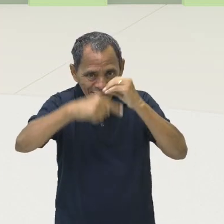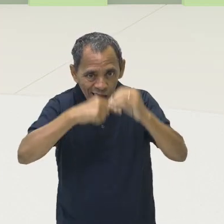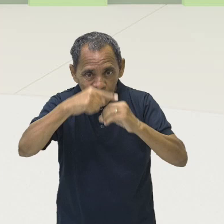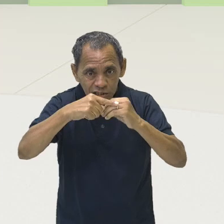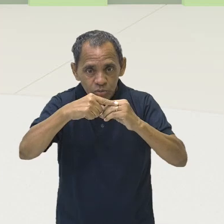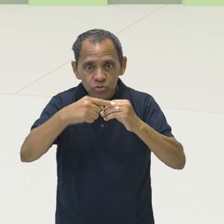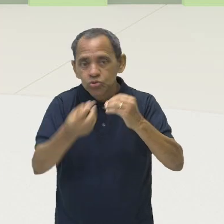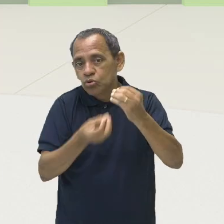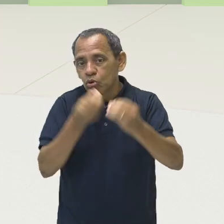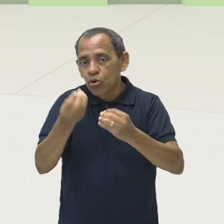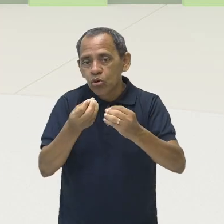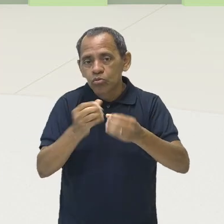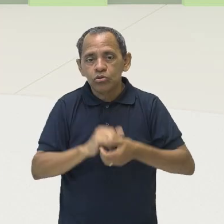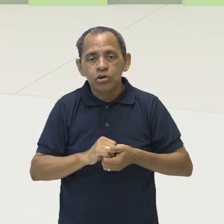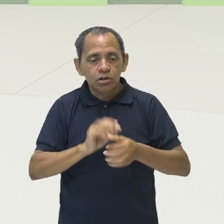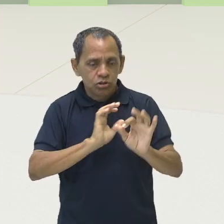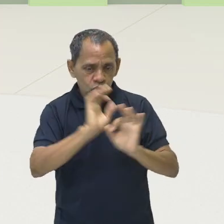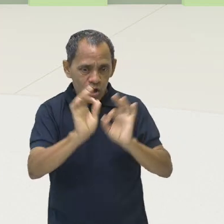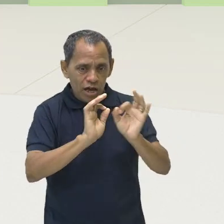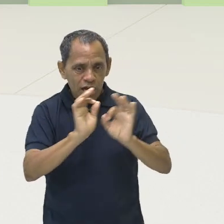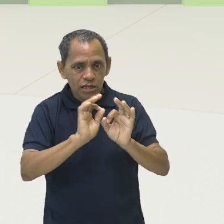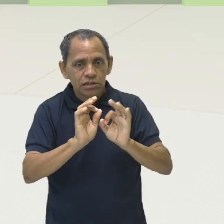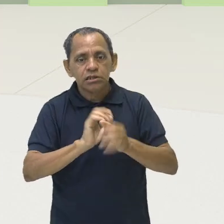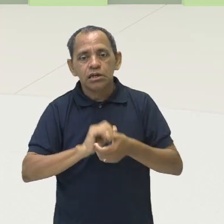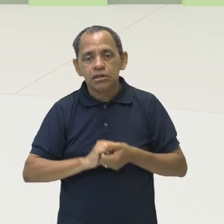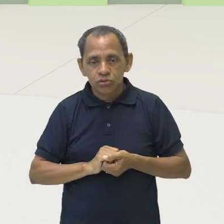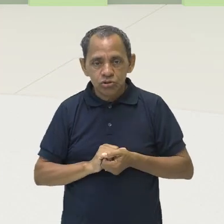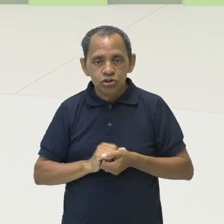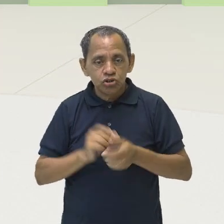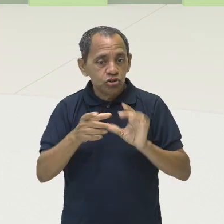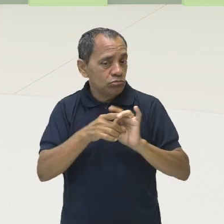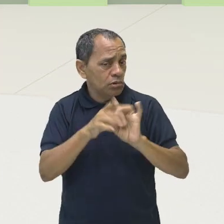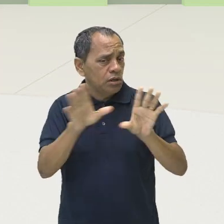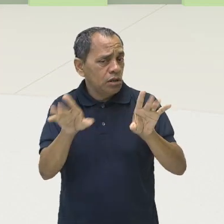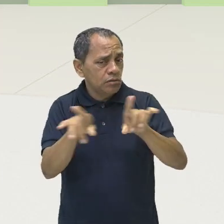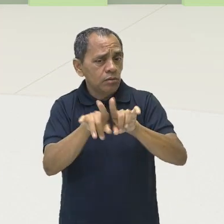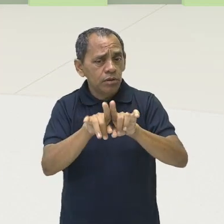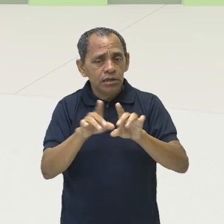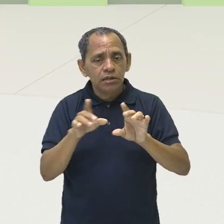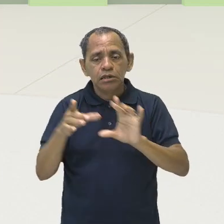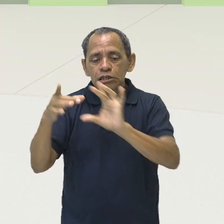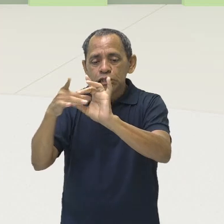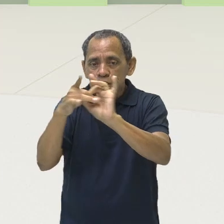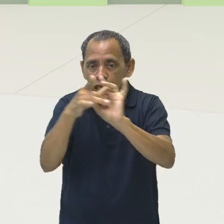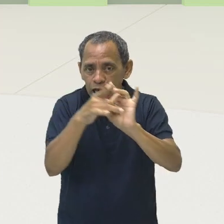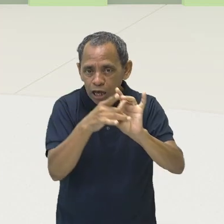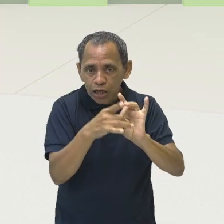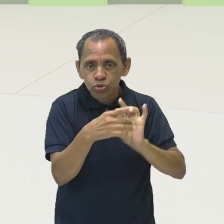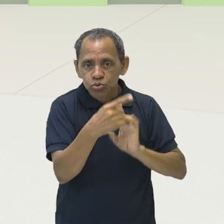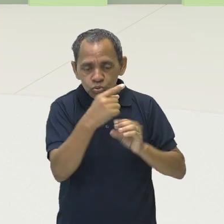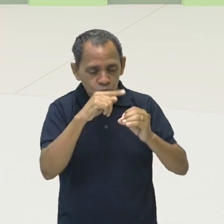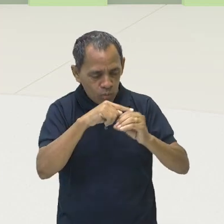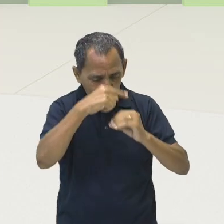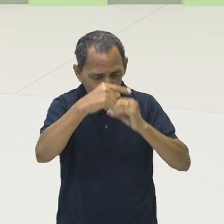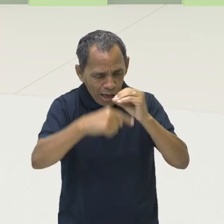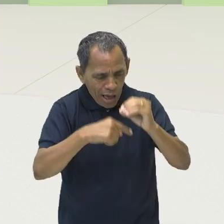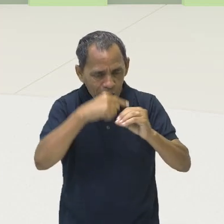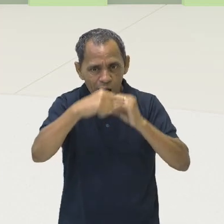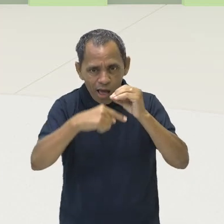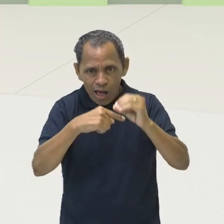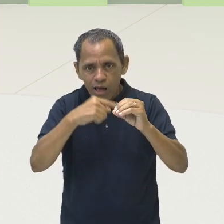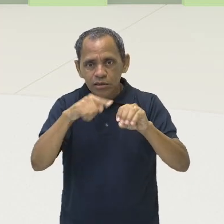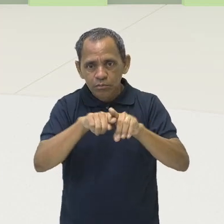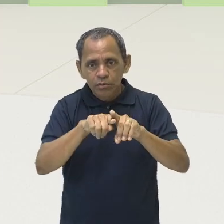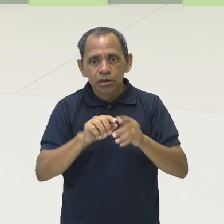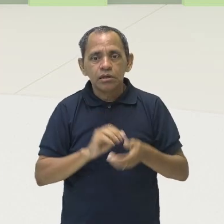os átomos eles estão organizados, aqui estão disponíveis, sempre ligados um ao outro, que nós chamamos de carbono